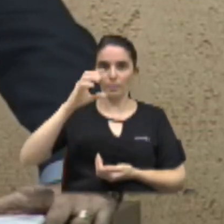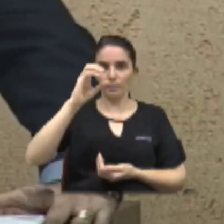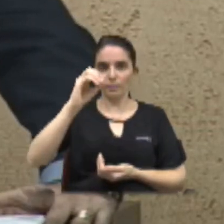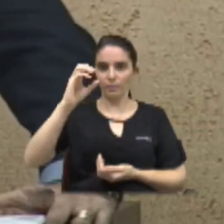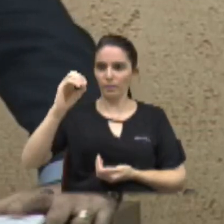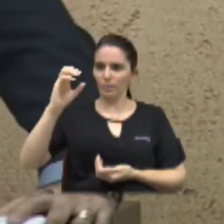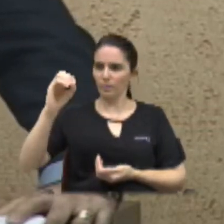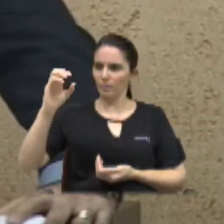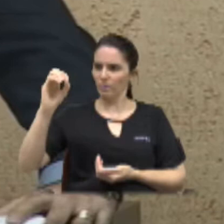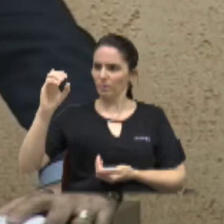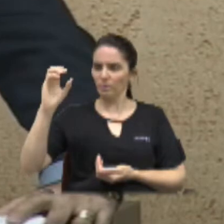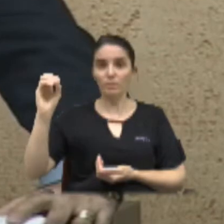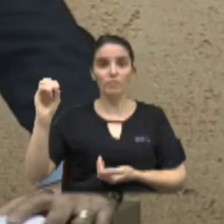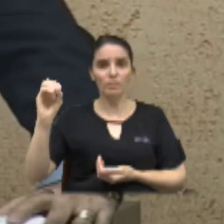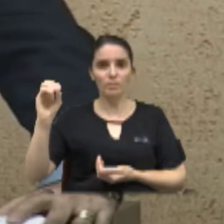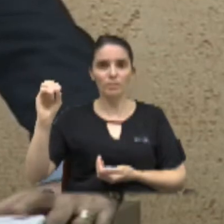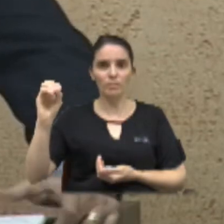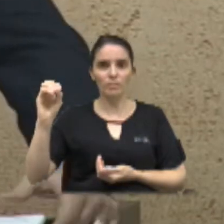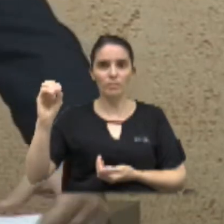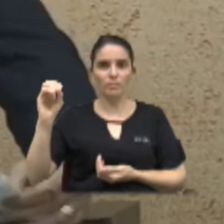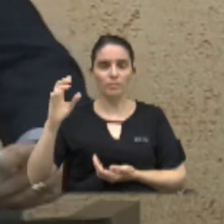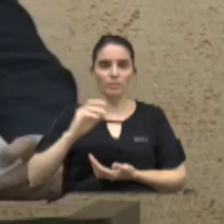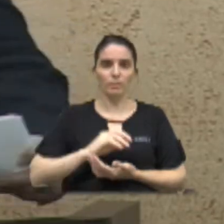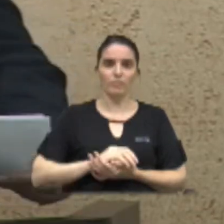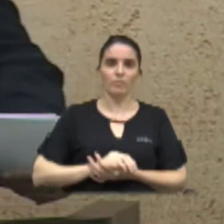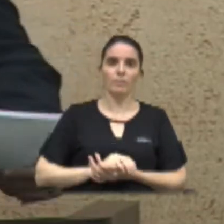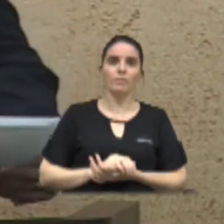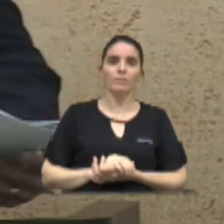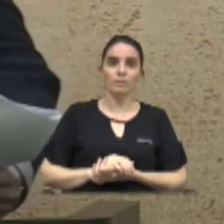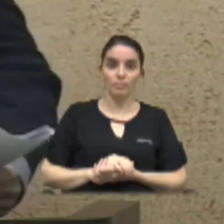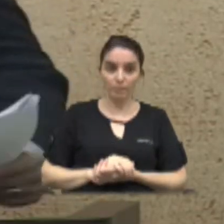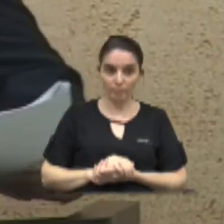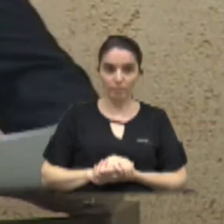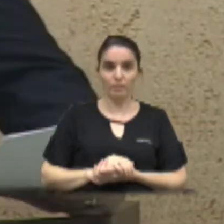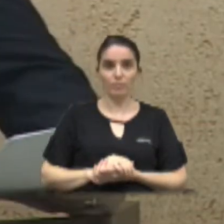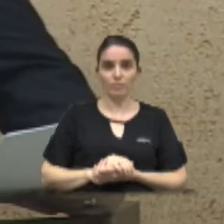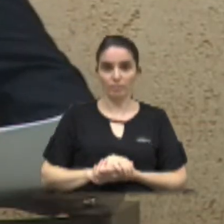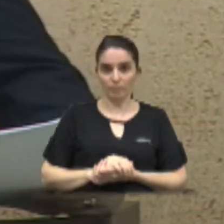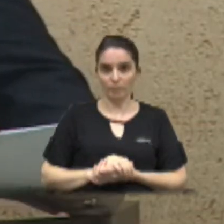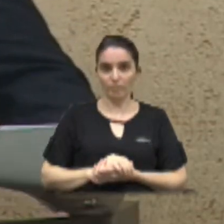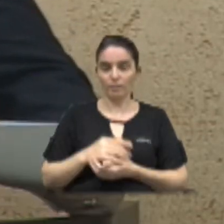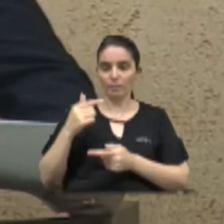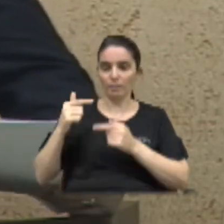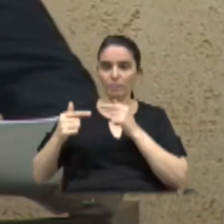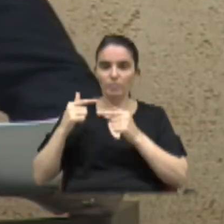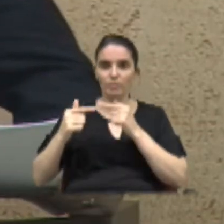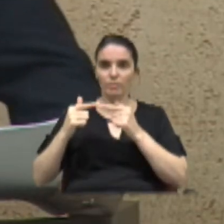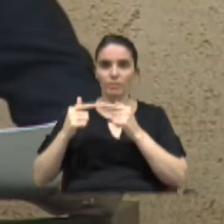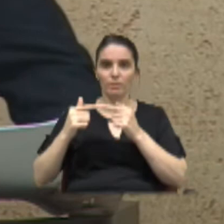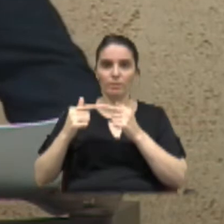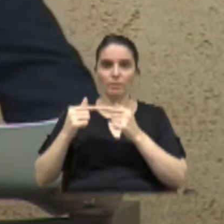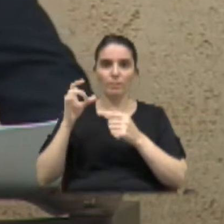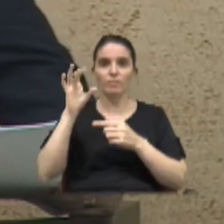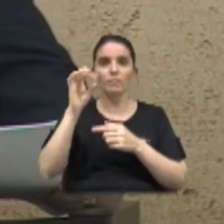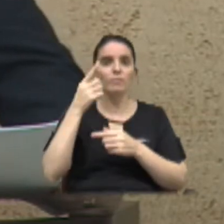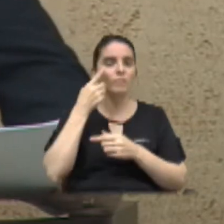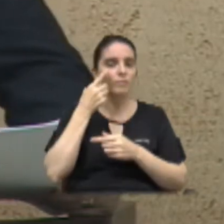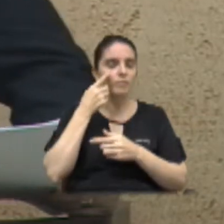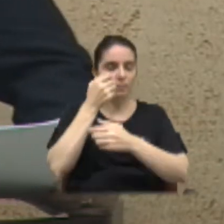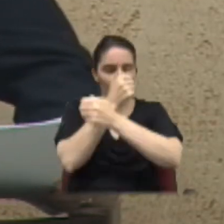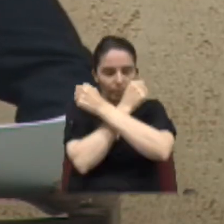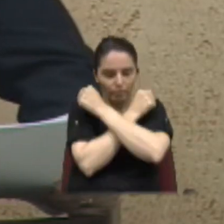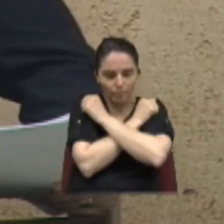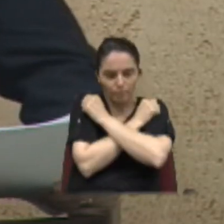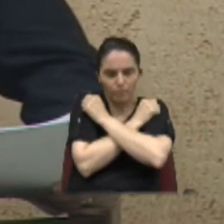0,000 alguma coisa. E a gente às vezes, ainda fazendo política para inglês ver. Forte abraço à